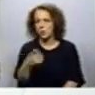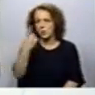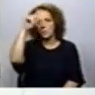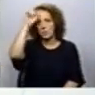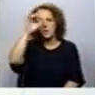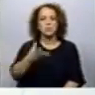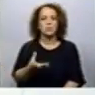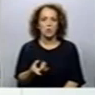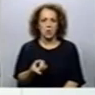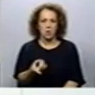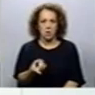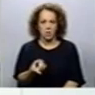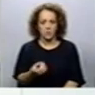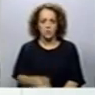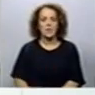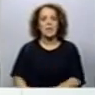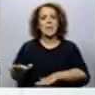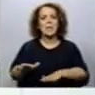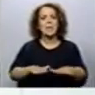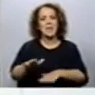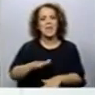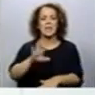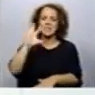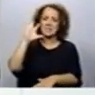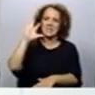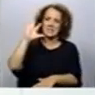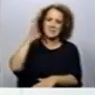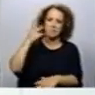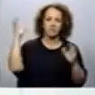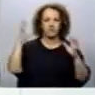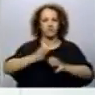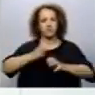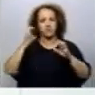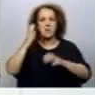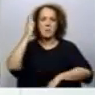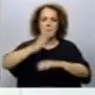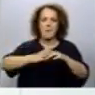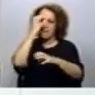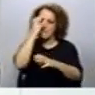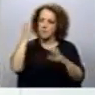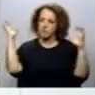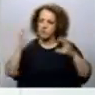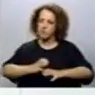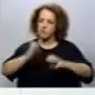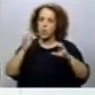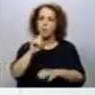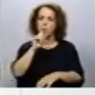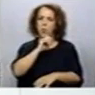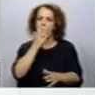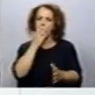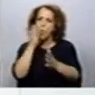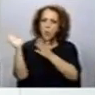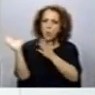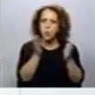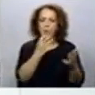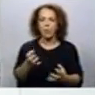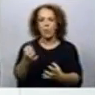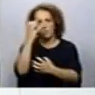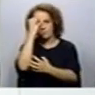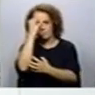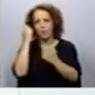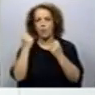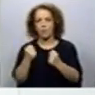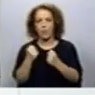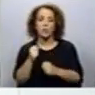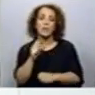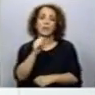Berlim com 19. Sobre Itália, tempo severo, com precipitação por vezes forte, eventualmente rajadas fortes, e Madrid com 16 graus de